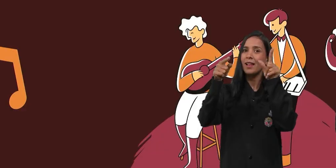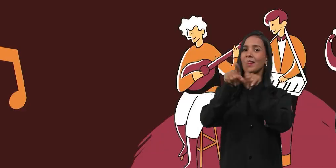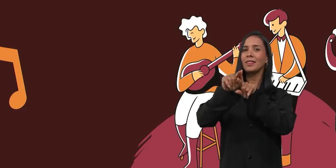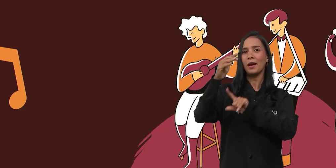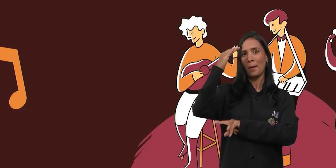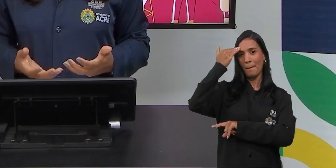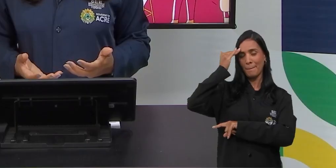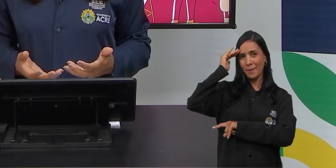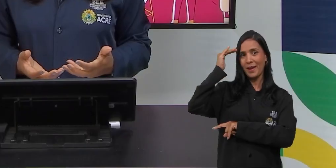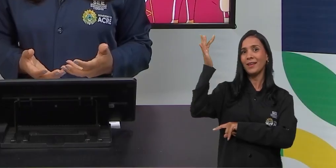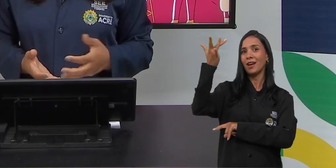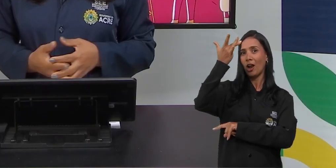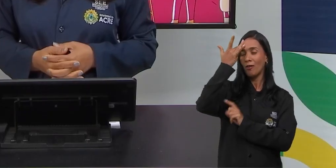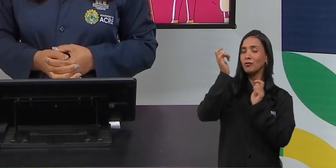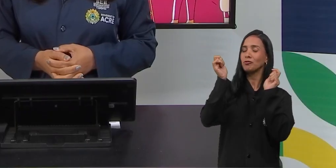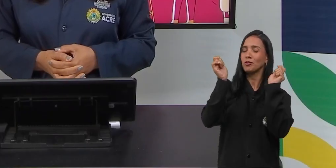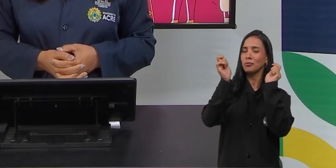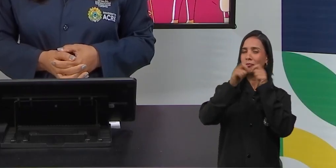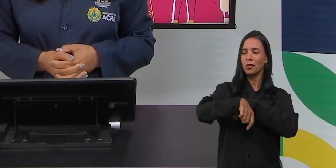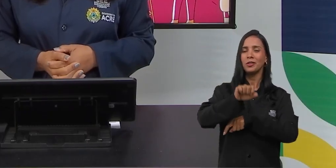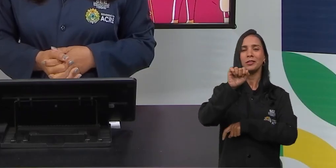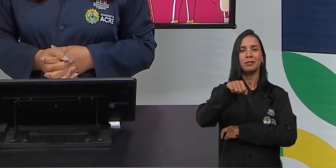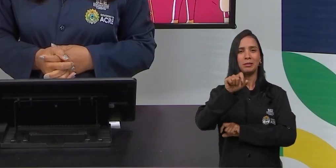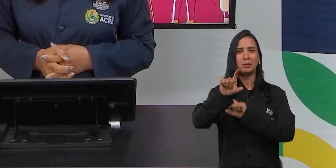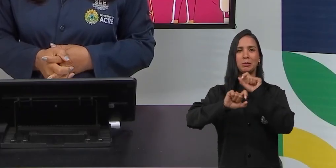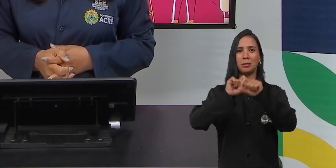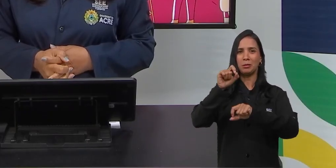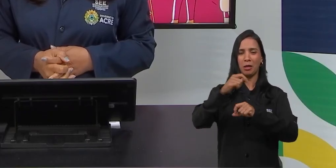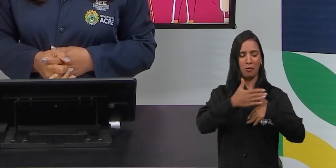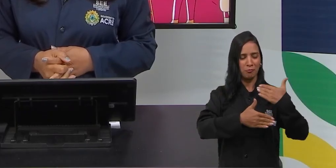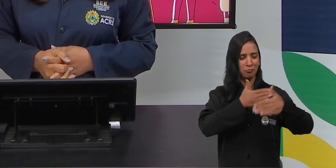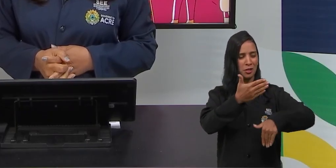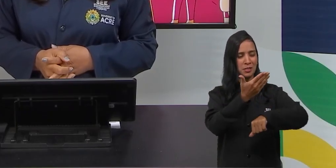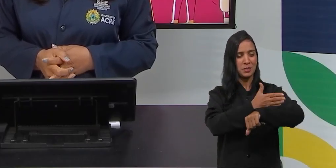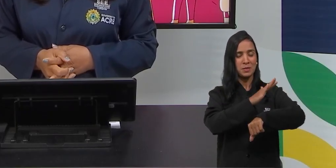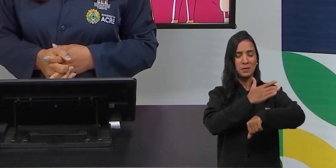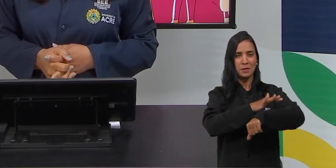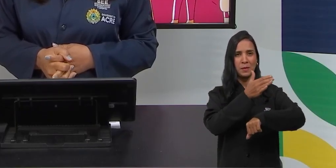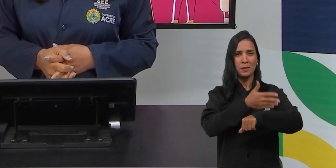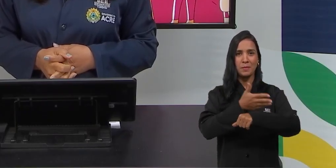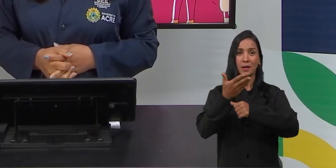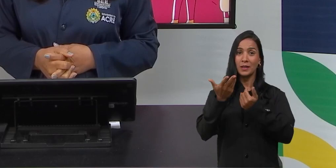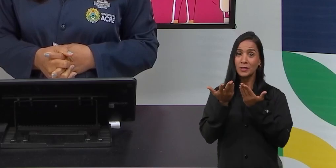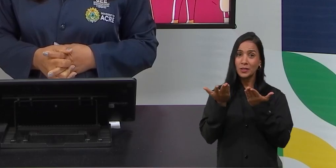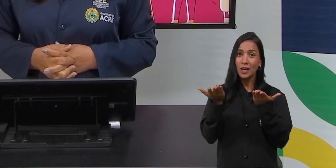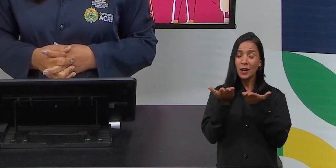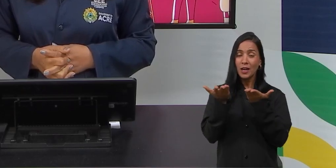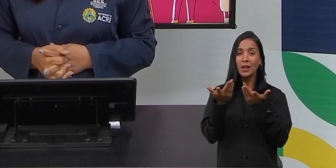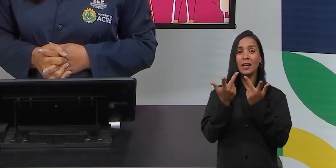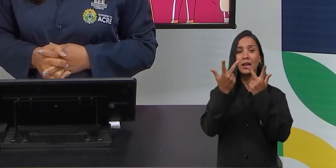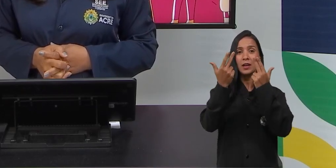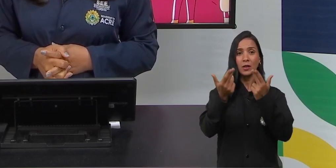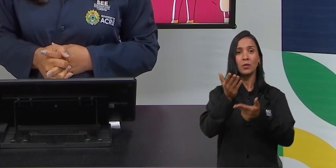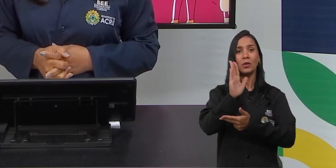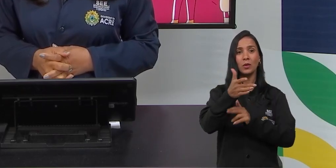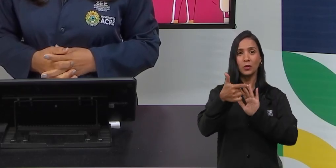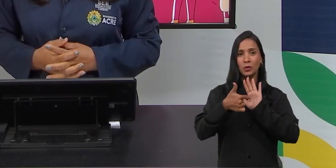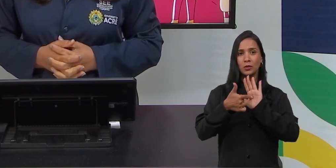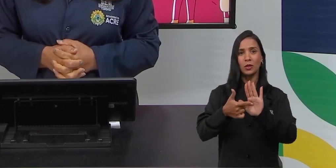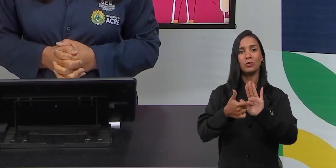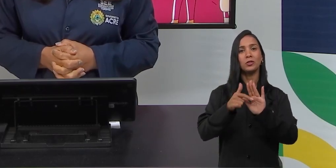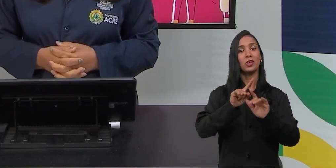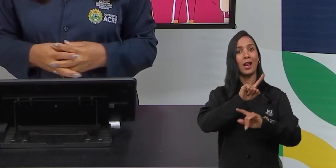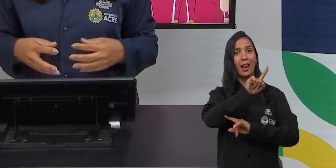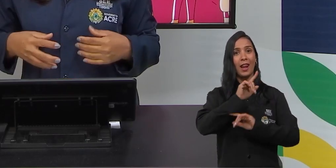muito possível desenvolver práticas como essa que a gente mostrou aqui da escola lá do Paraná,